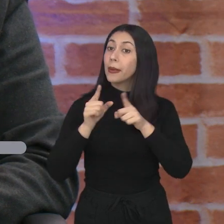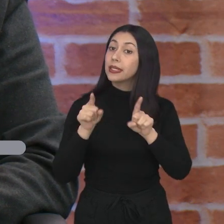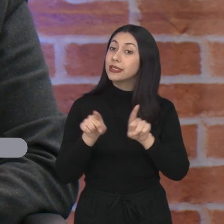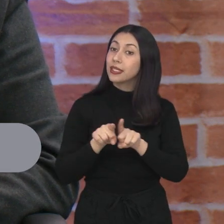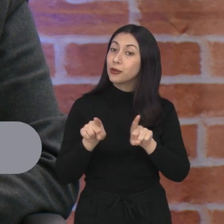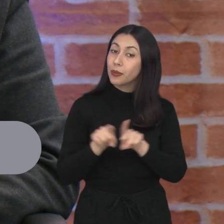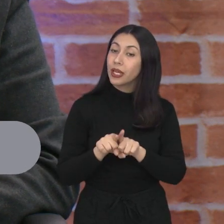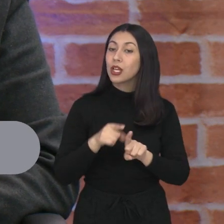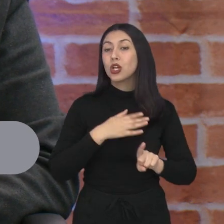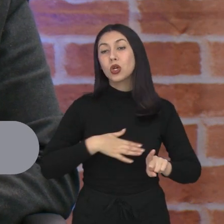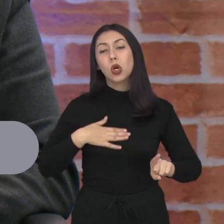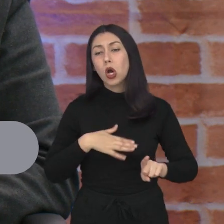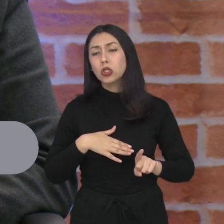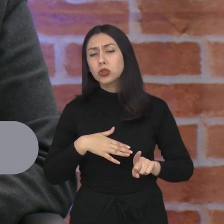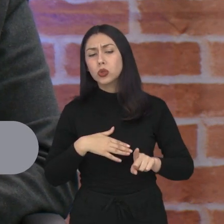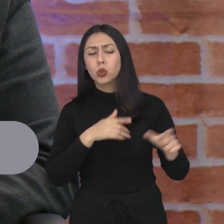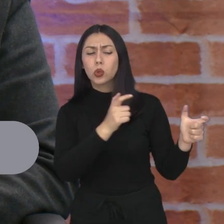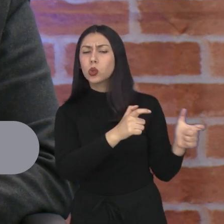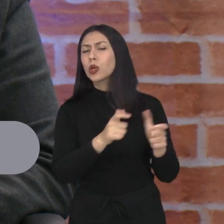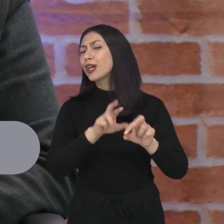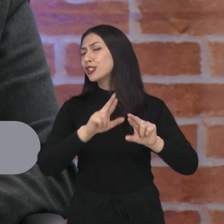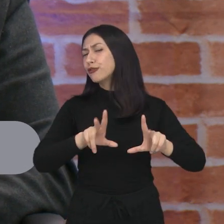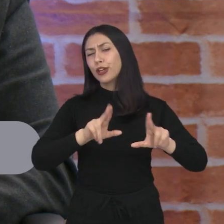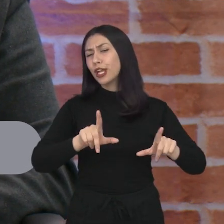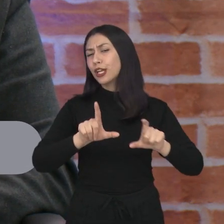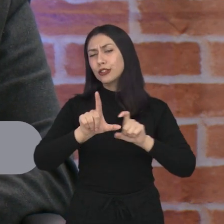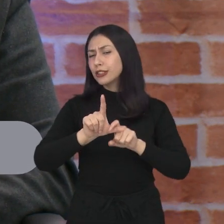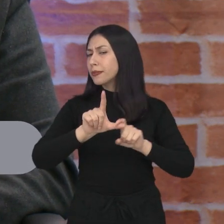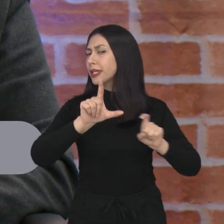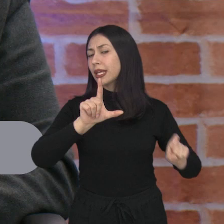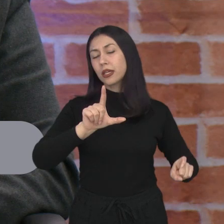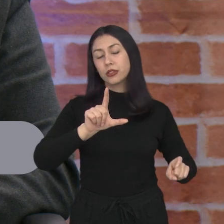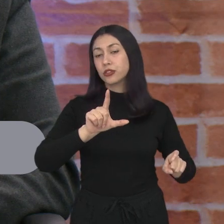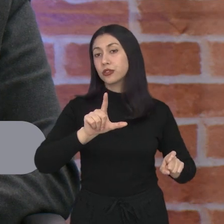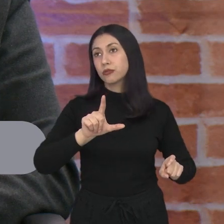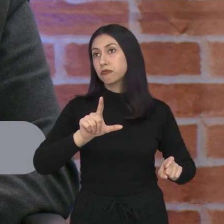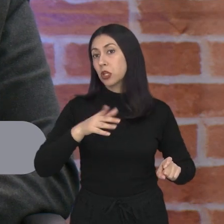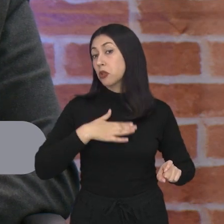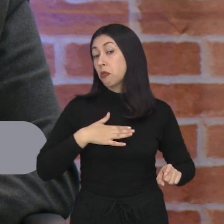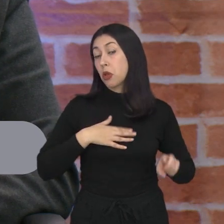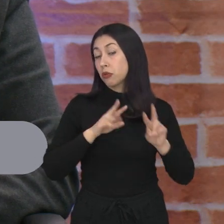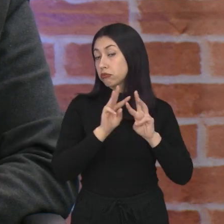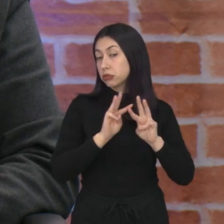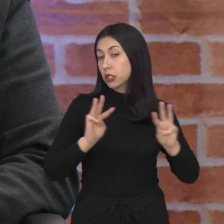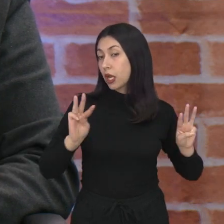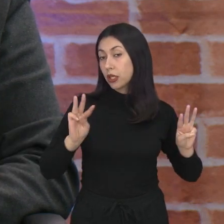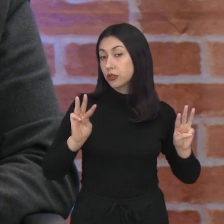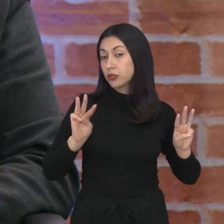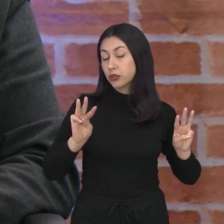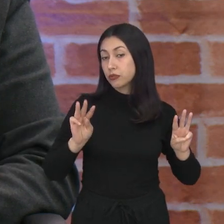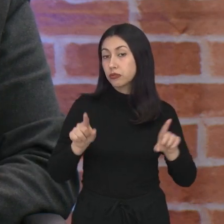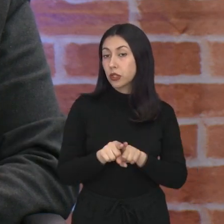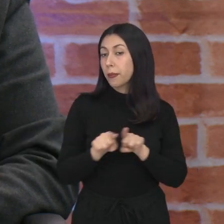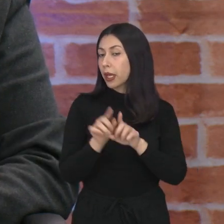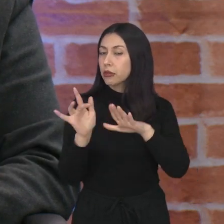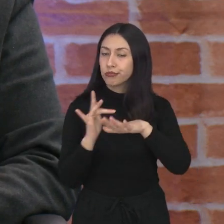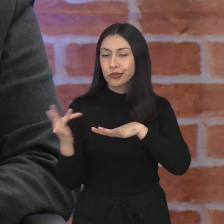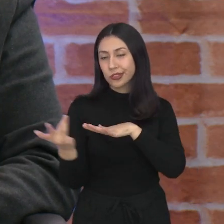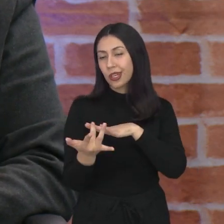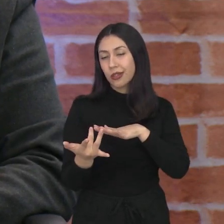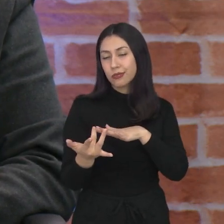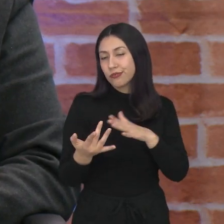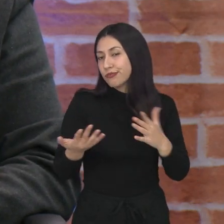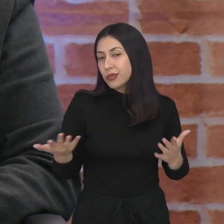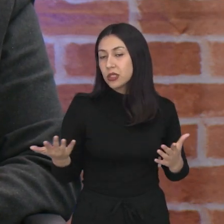fora da Piauí de forma mais independente mesmo. No meu site, também redes